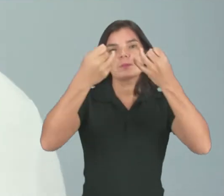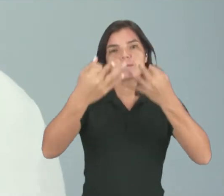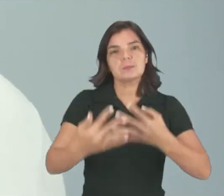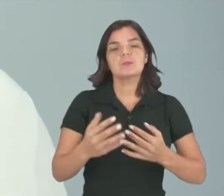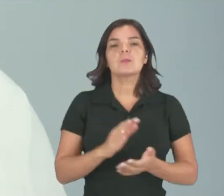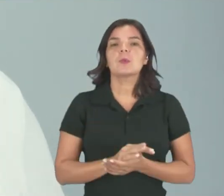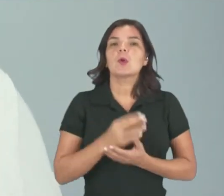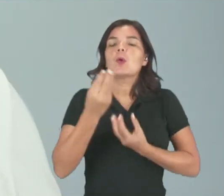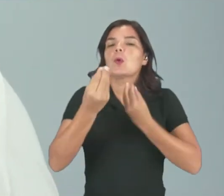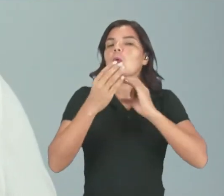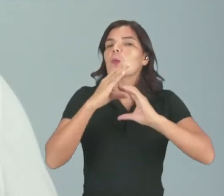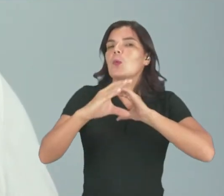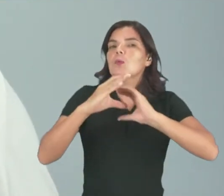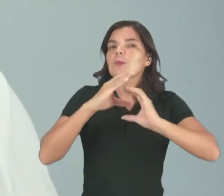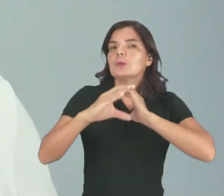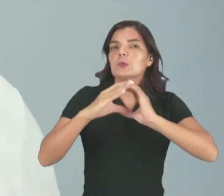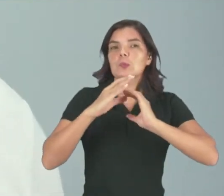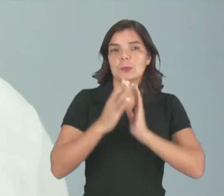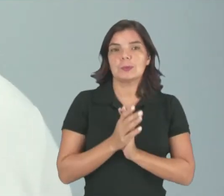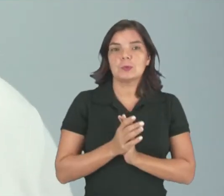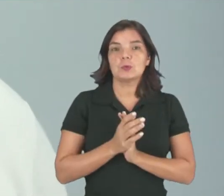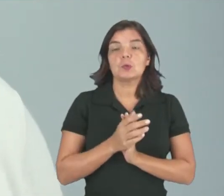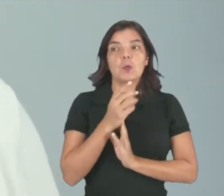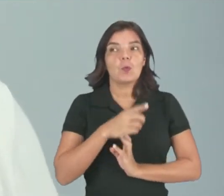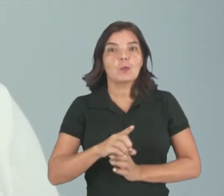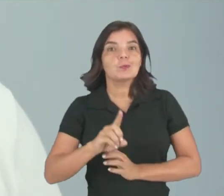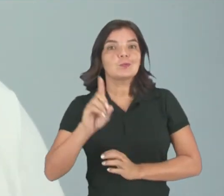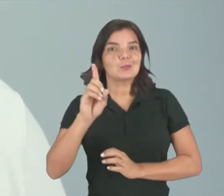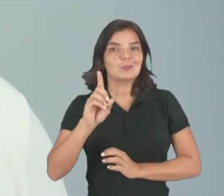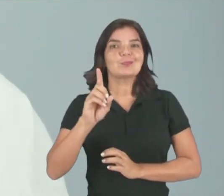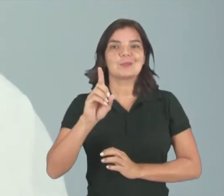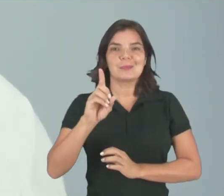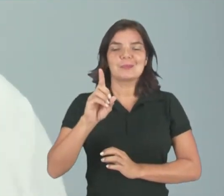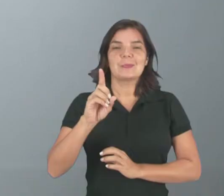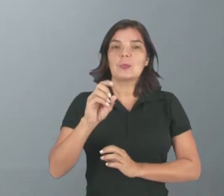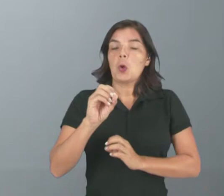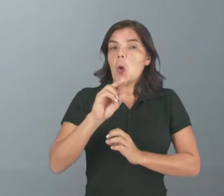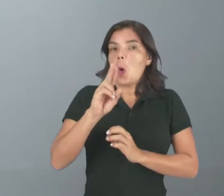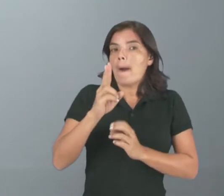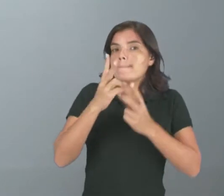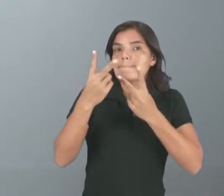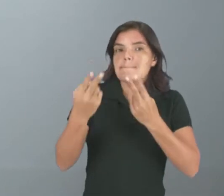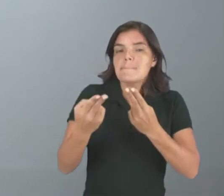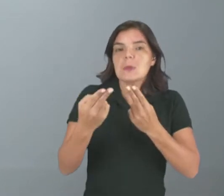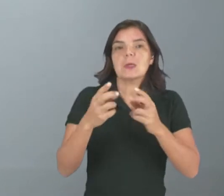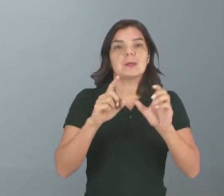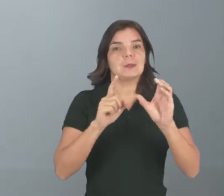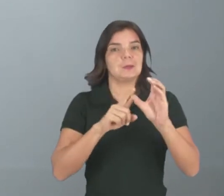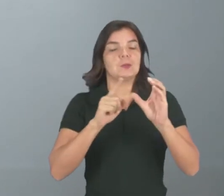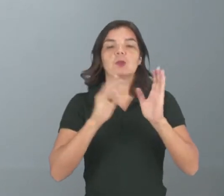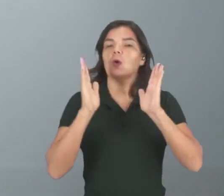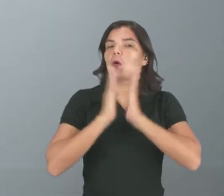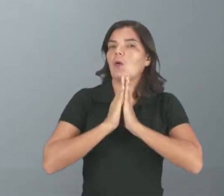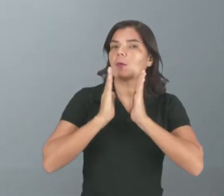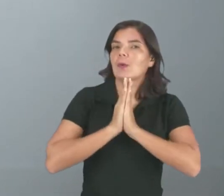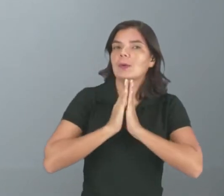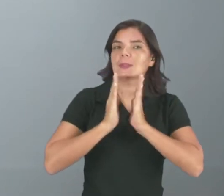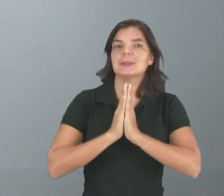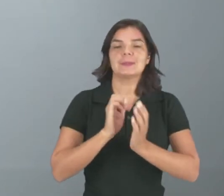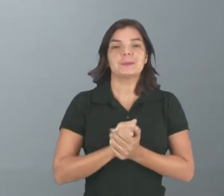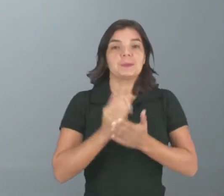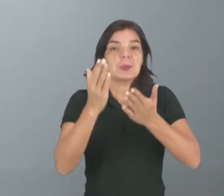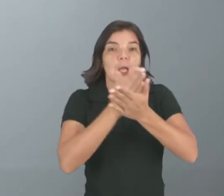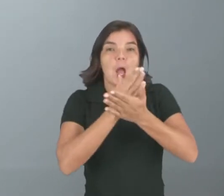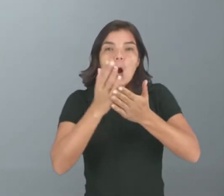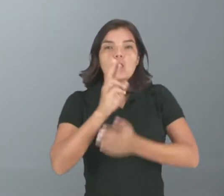sobre comunicação com a divindade, ou seja, a mesma palavra que oração. Em